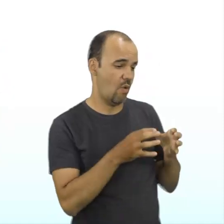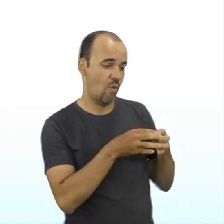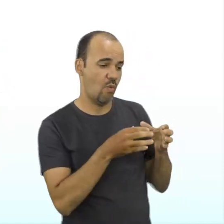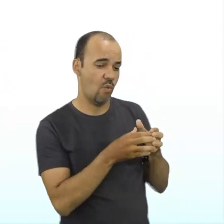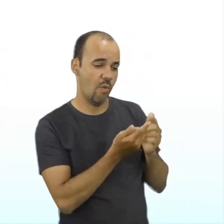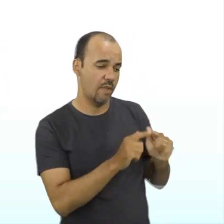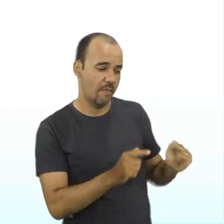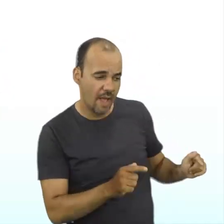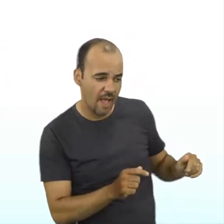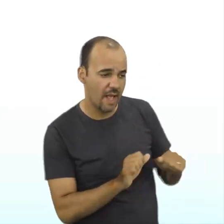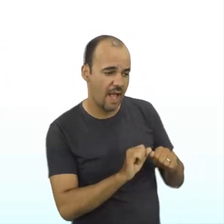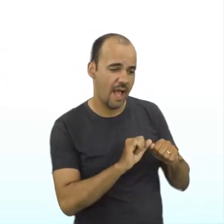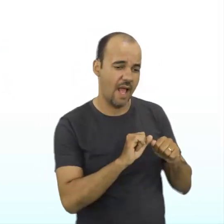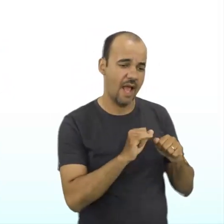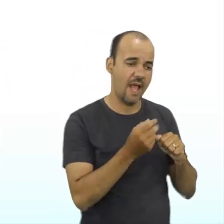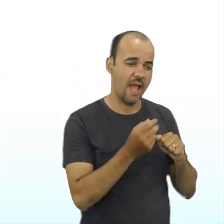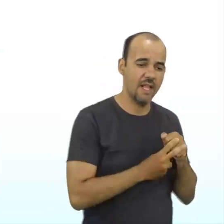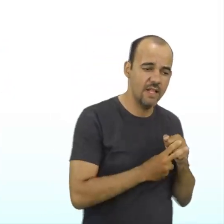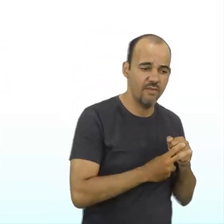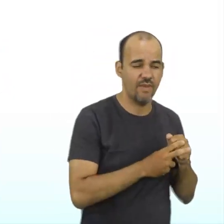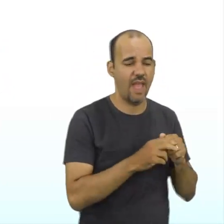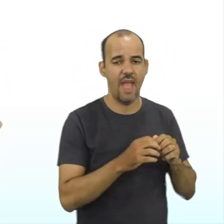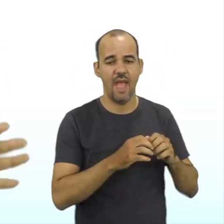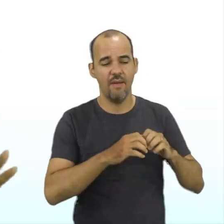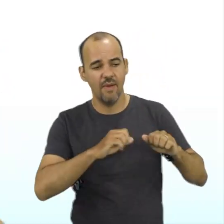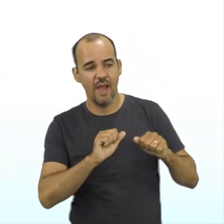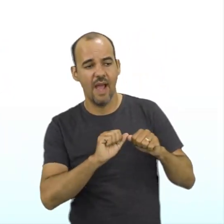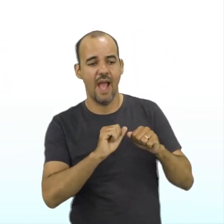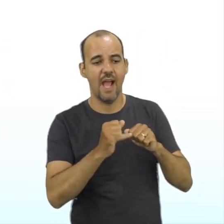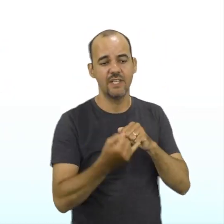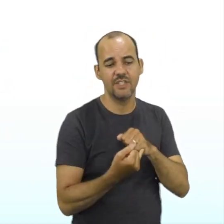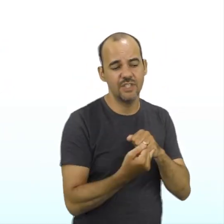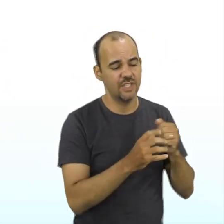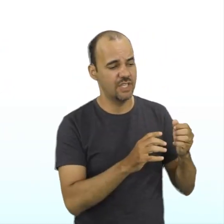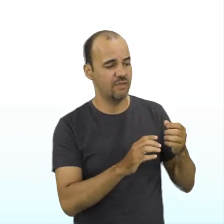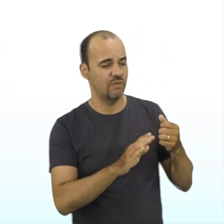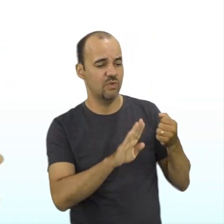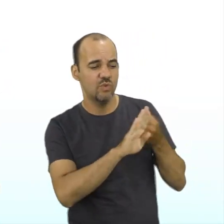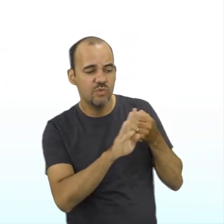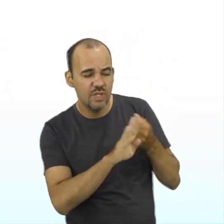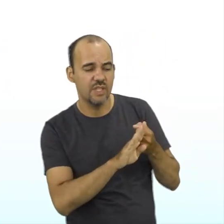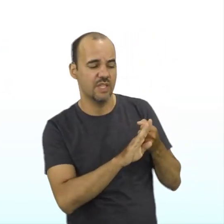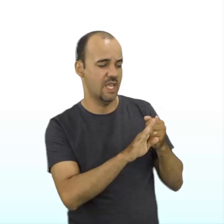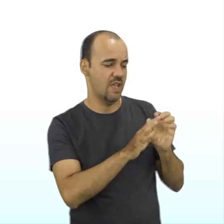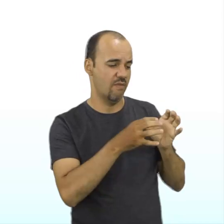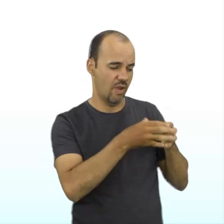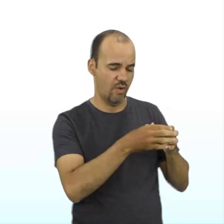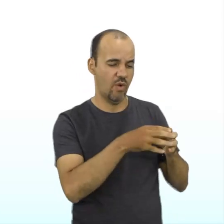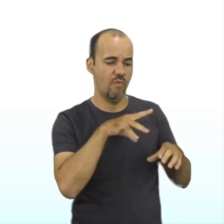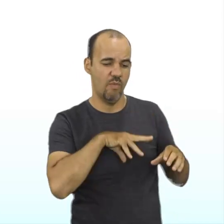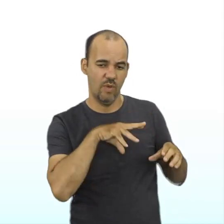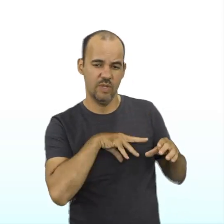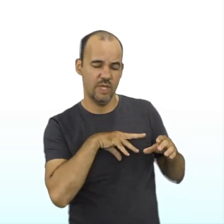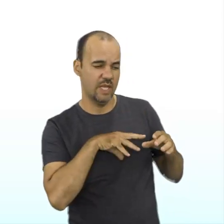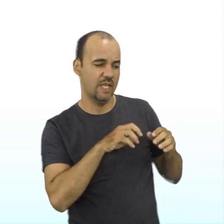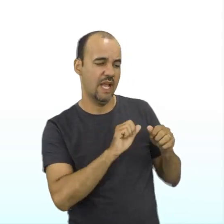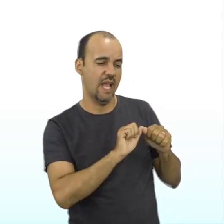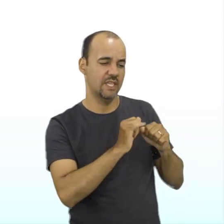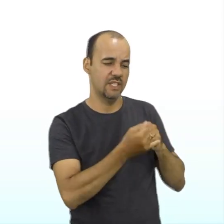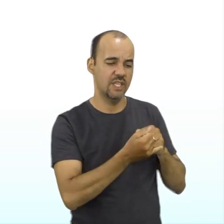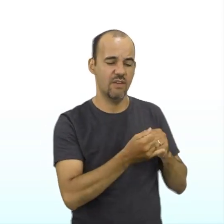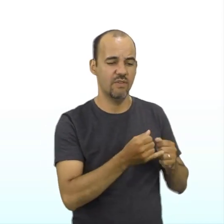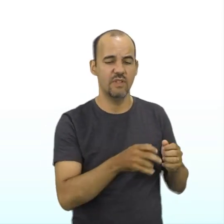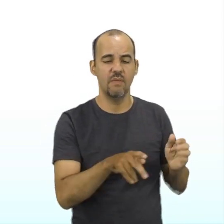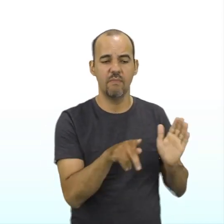O que é advérbio, verbos reflexivos, adjetivos, subjantivos, adjetivos possessivos, a gente